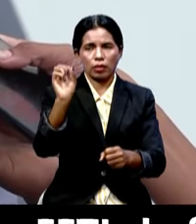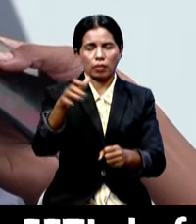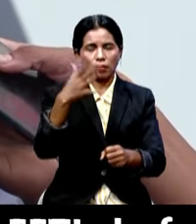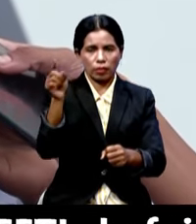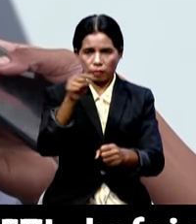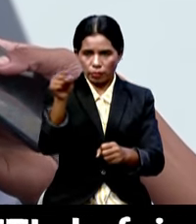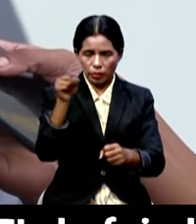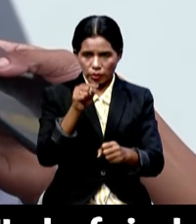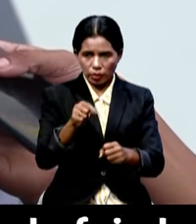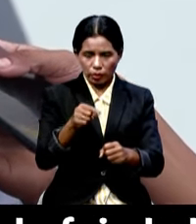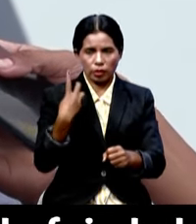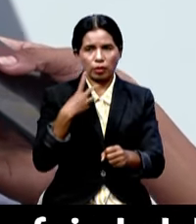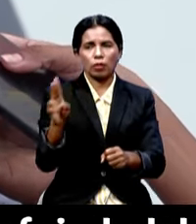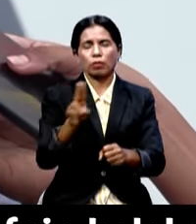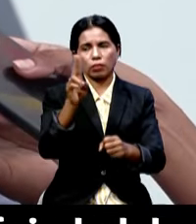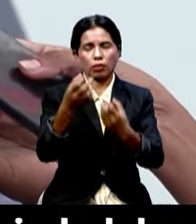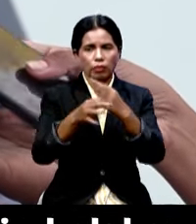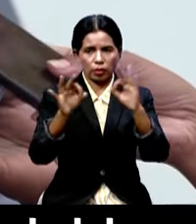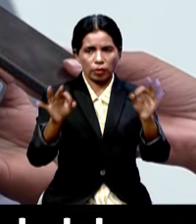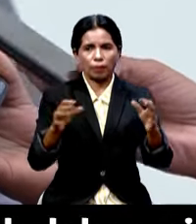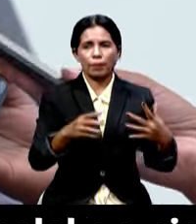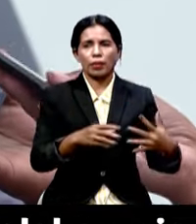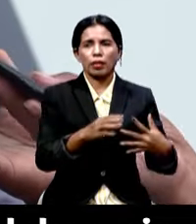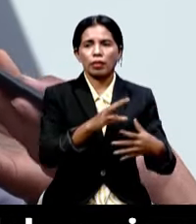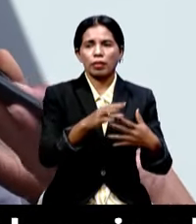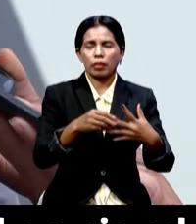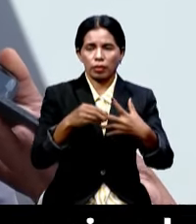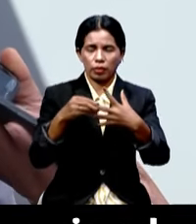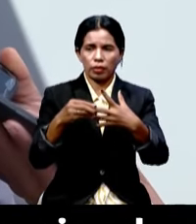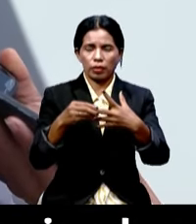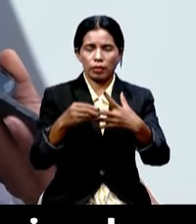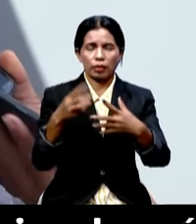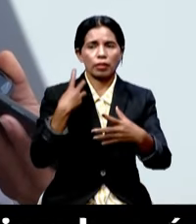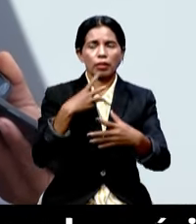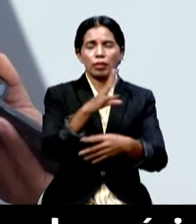32,15%, e está executando lá. E Mosbe,